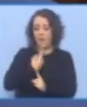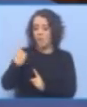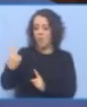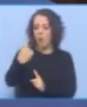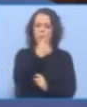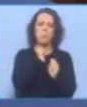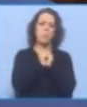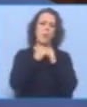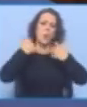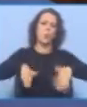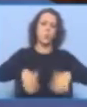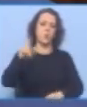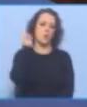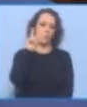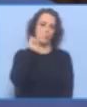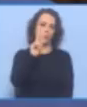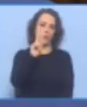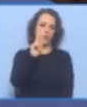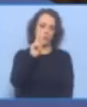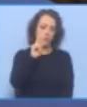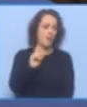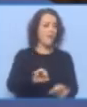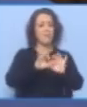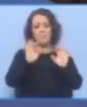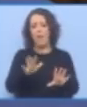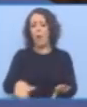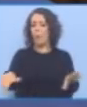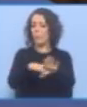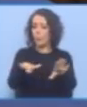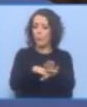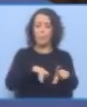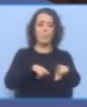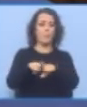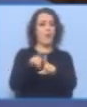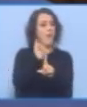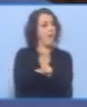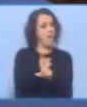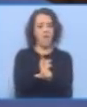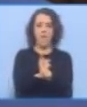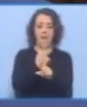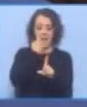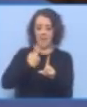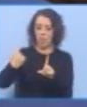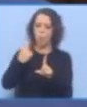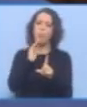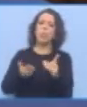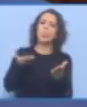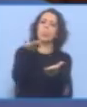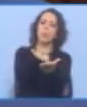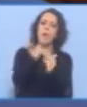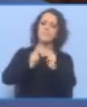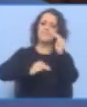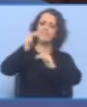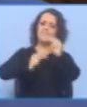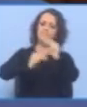desempenhar, com a política, portanto, a participação política tem a ver com isso, cada um tem um contributo a dar à construção